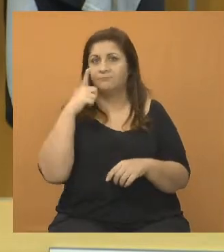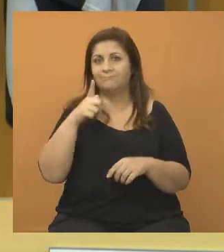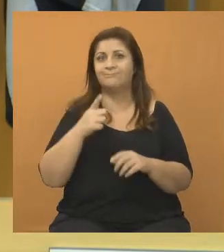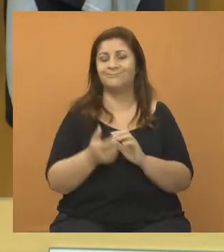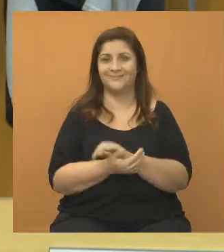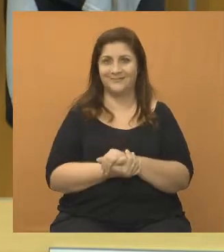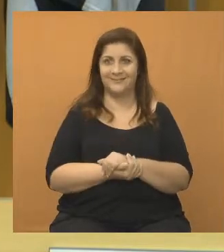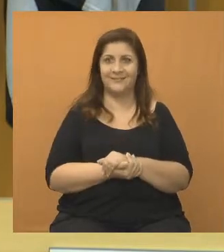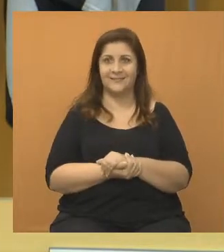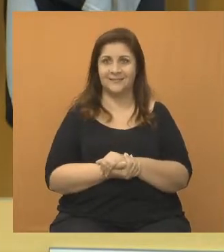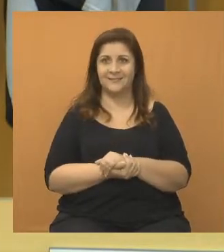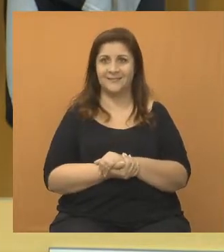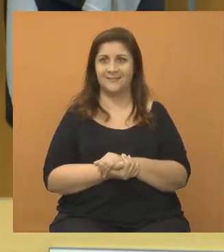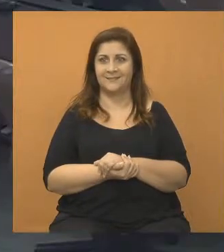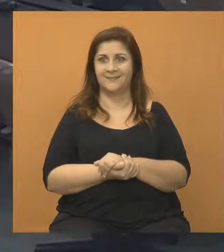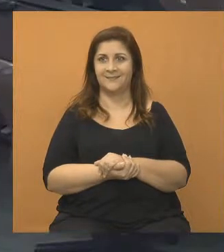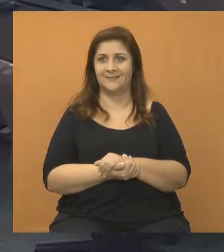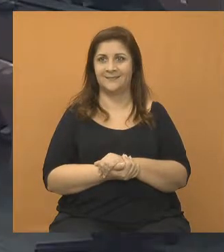isso.